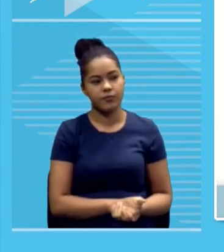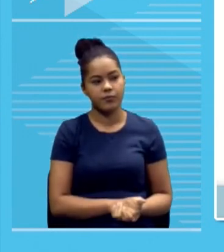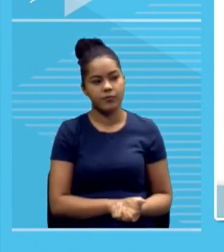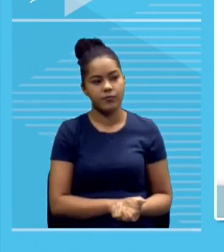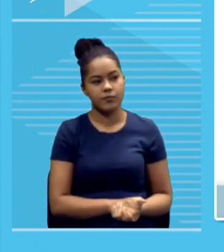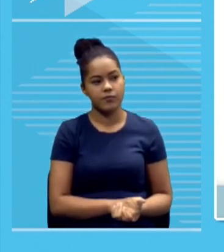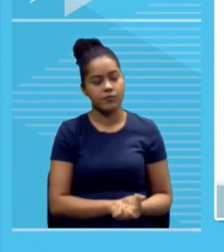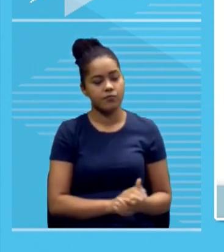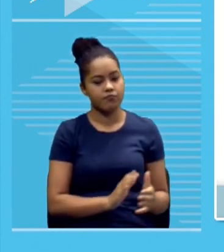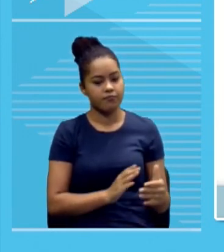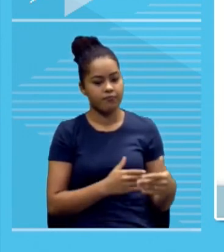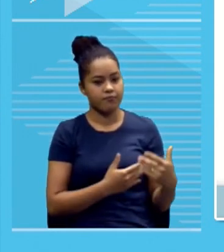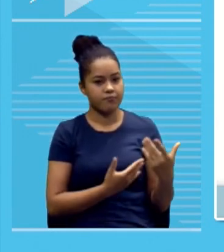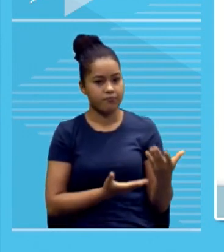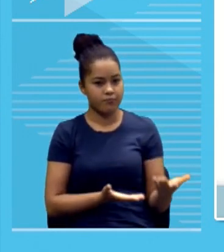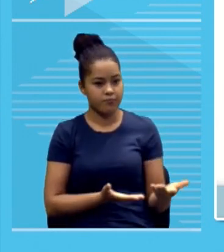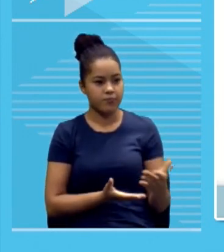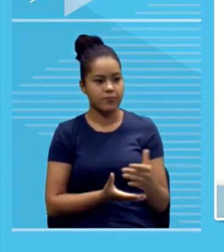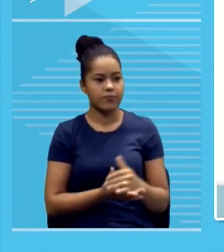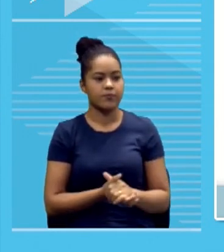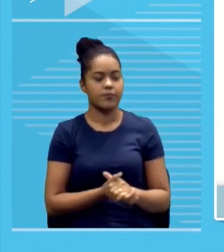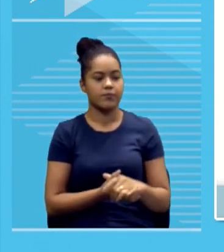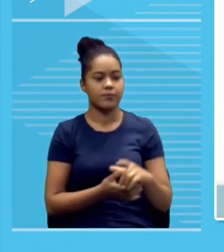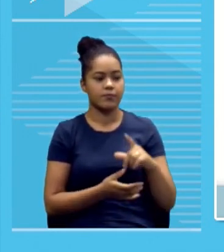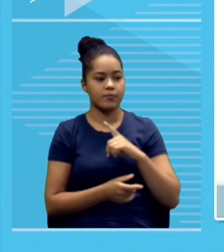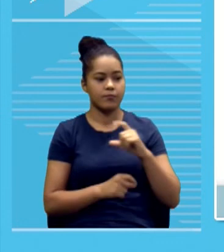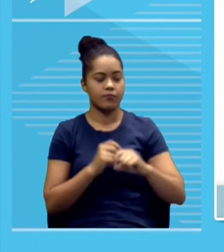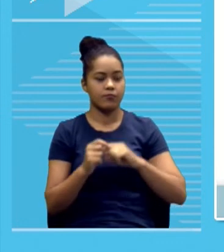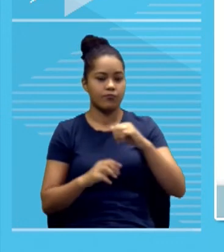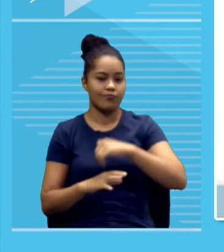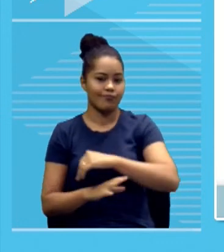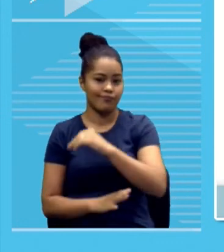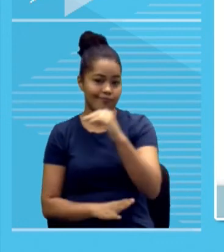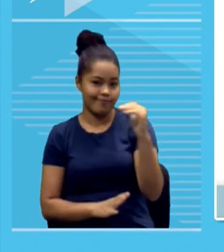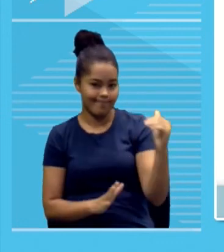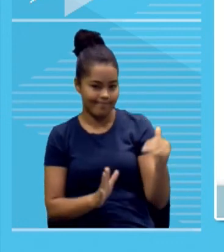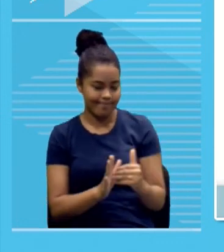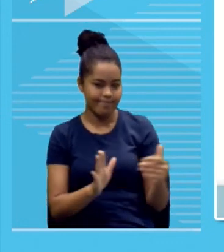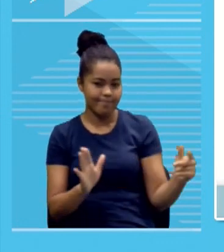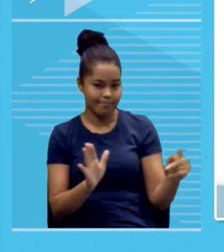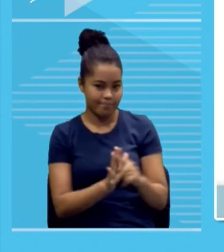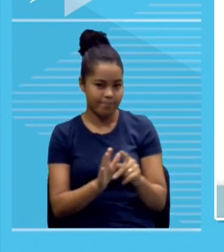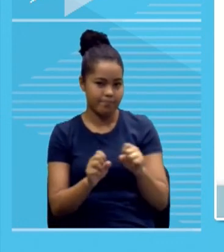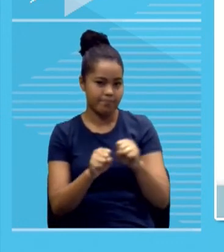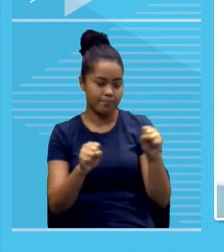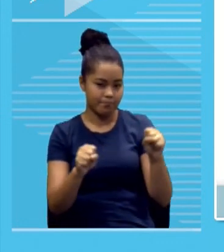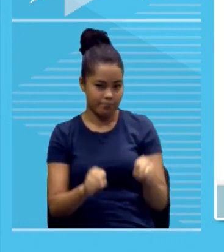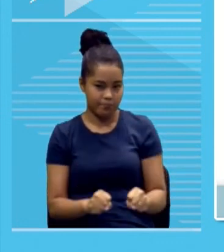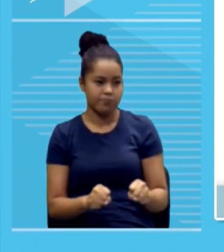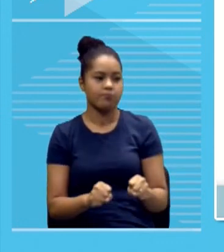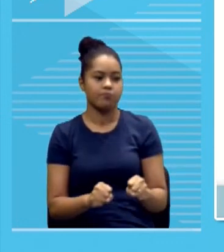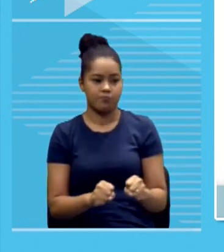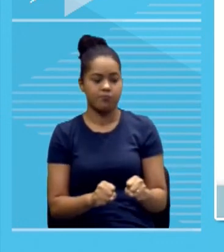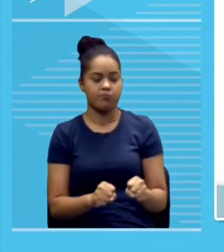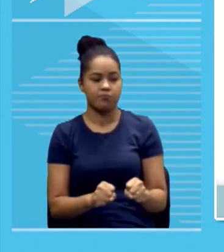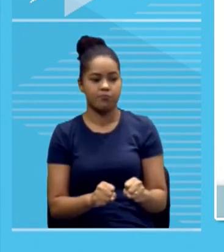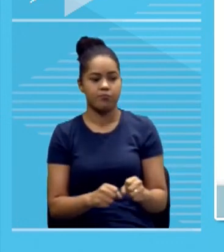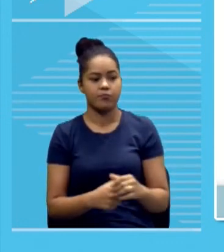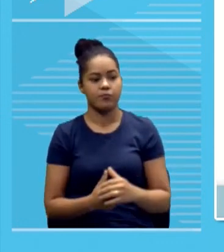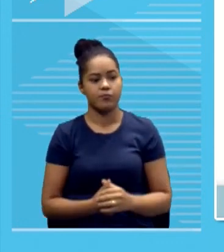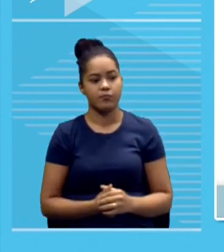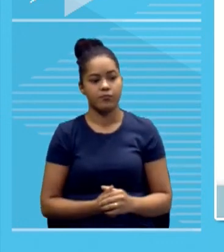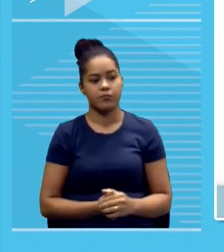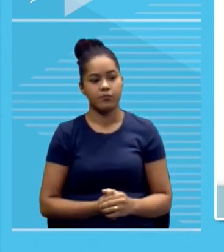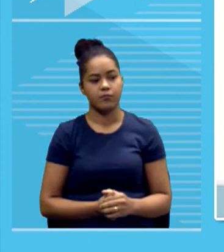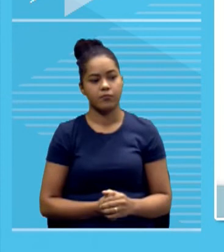esses dois pontos possuem as correntes totais do sistema. Beleza? Essas duas correntes aí são